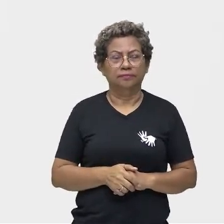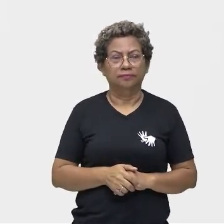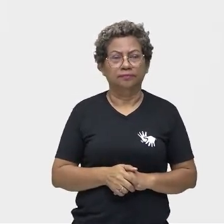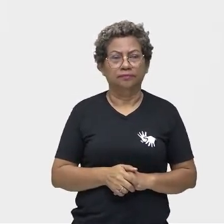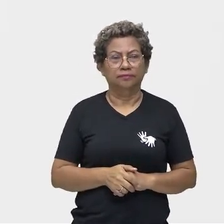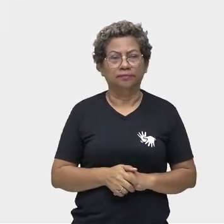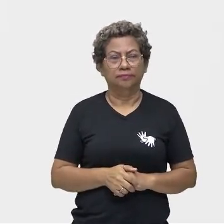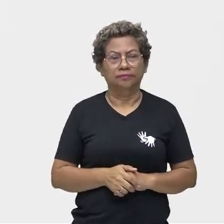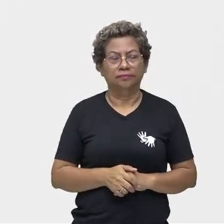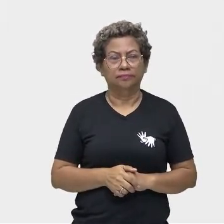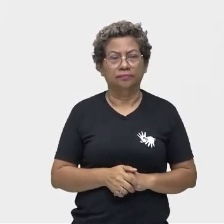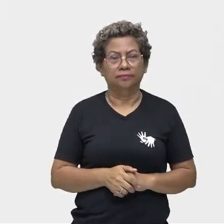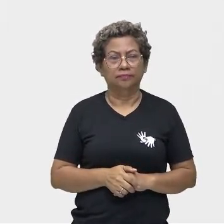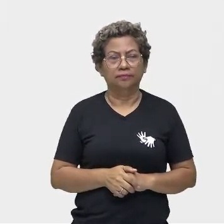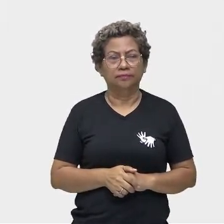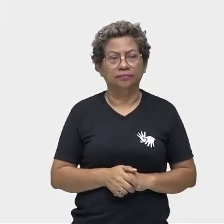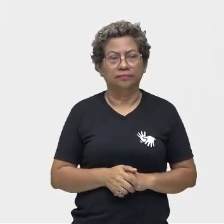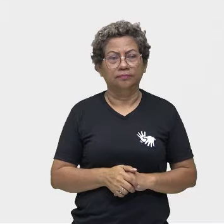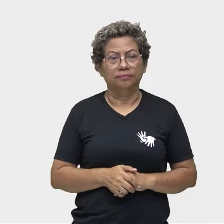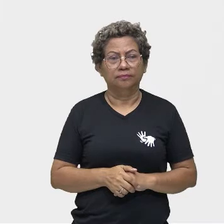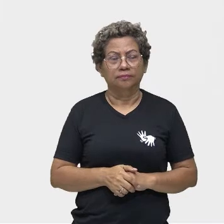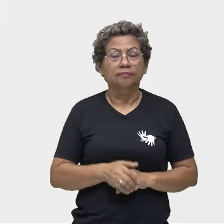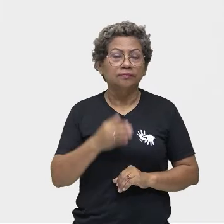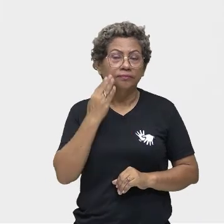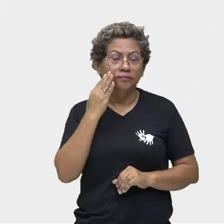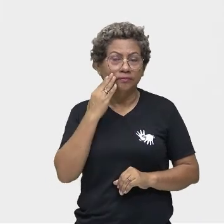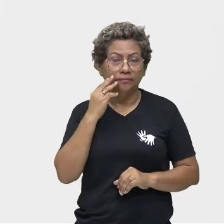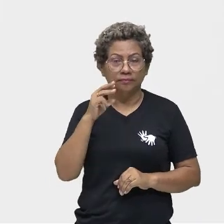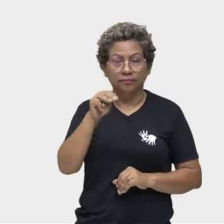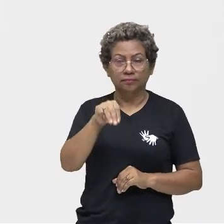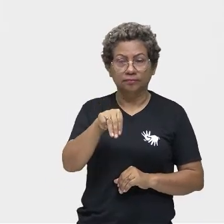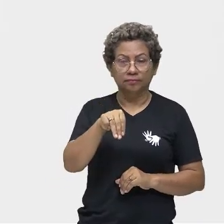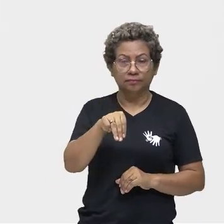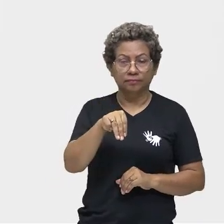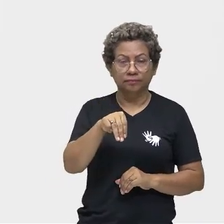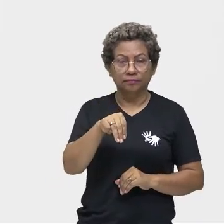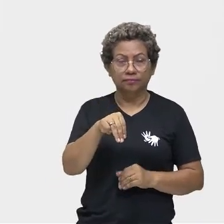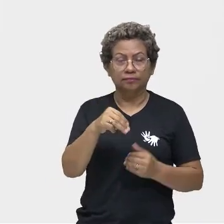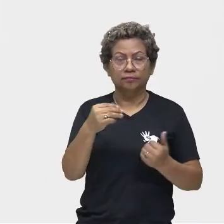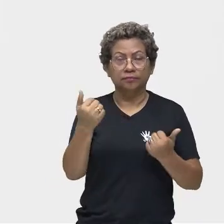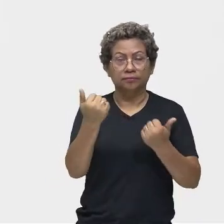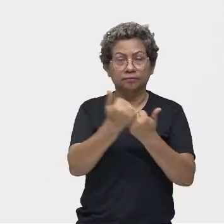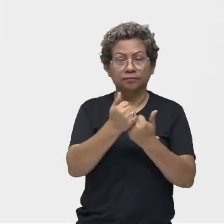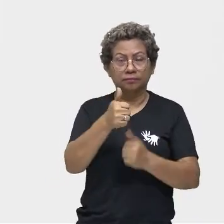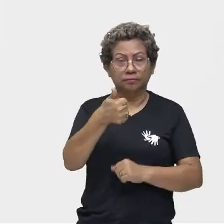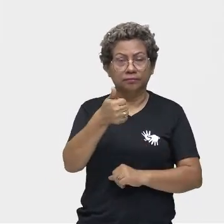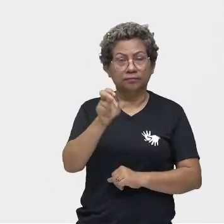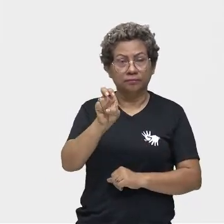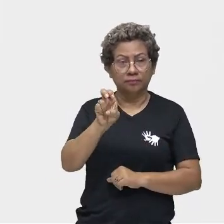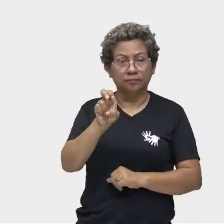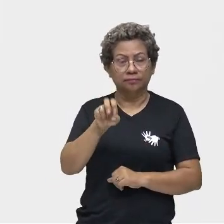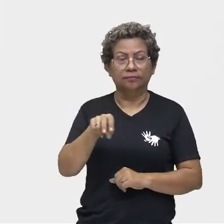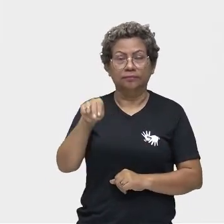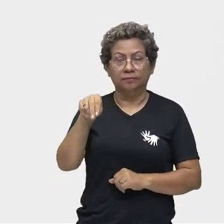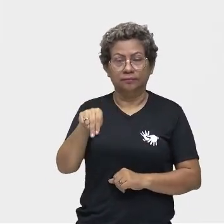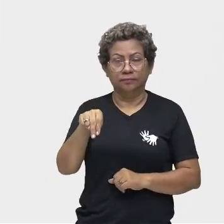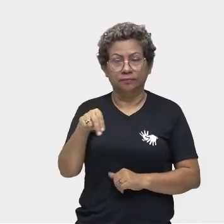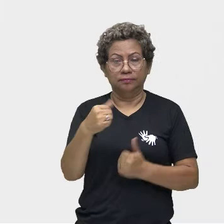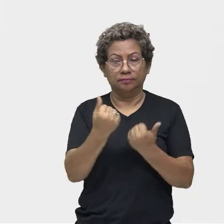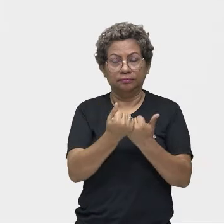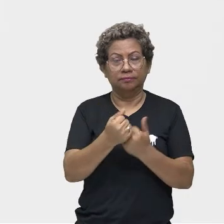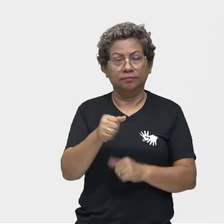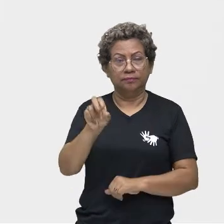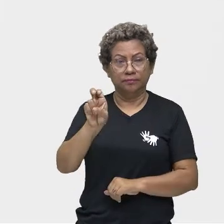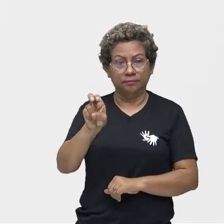contrário, né? n 15, m, né, 5 não ia influenciar em nada. Então, x ao quadrado vai ser igual a